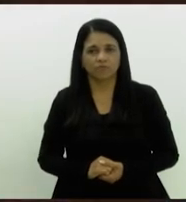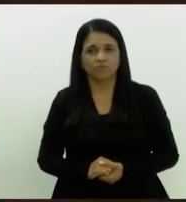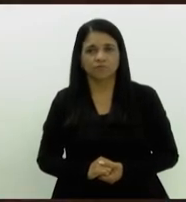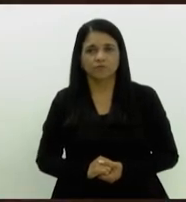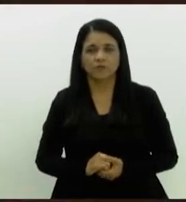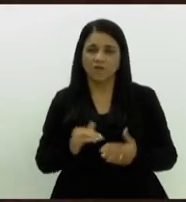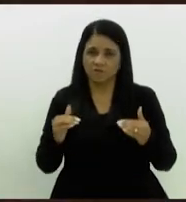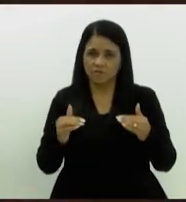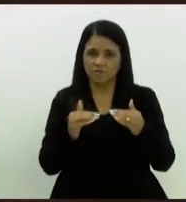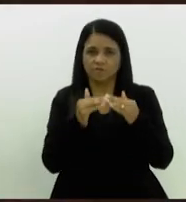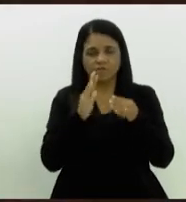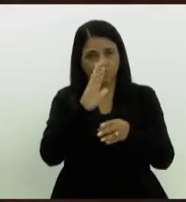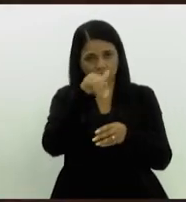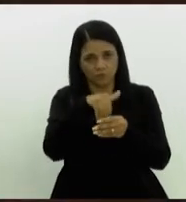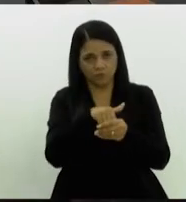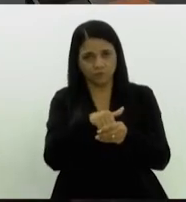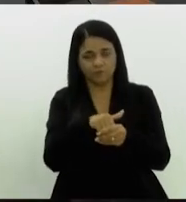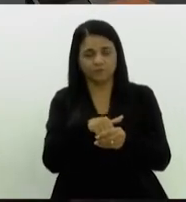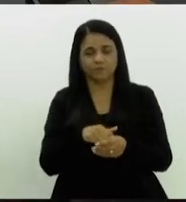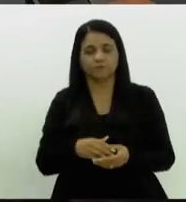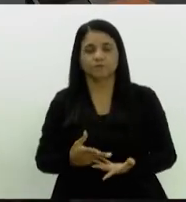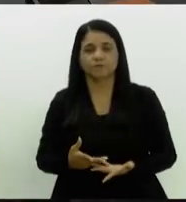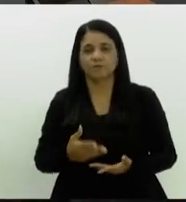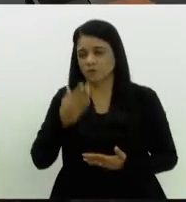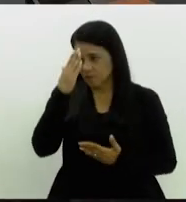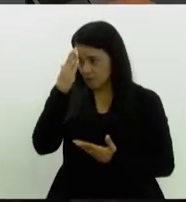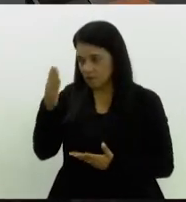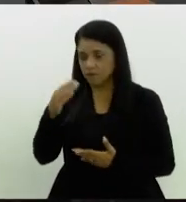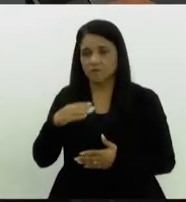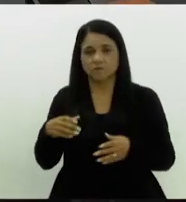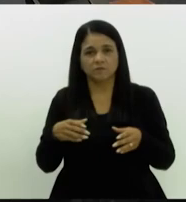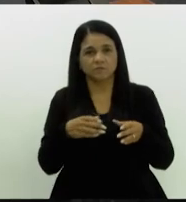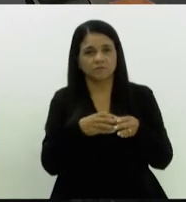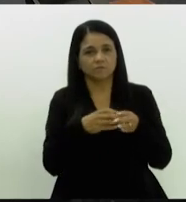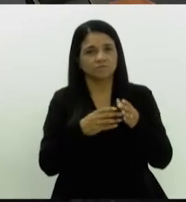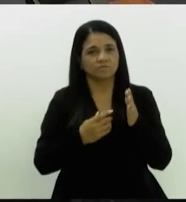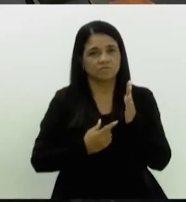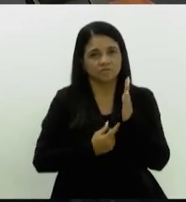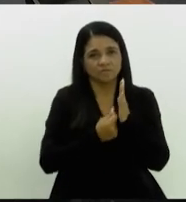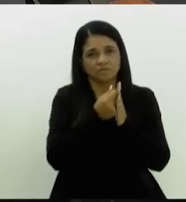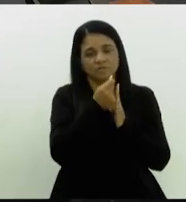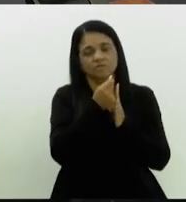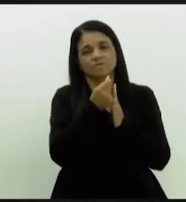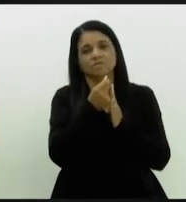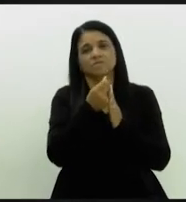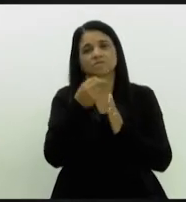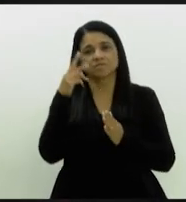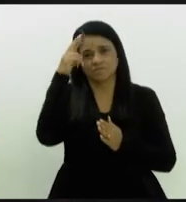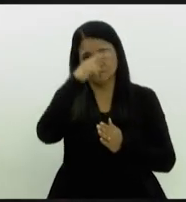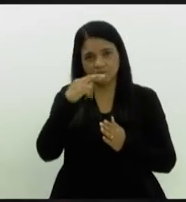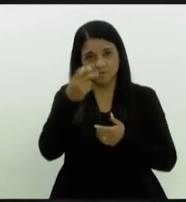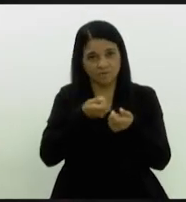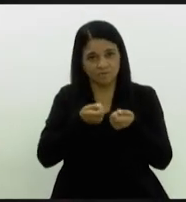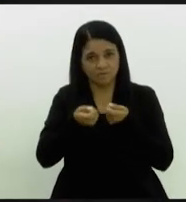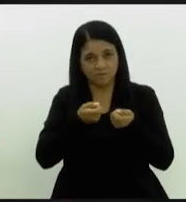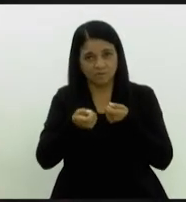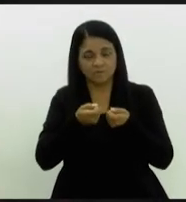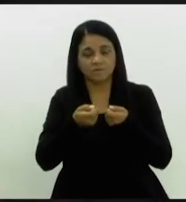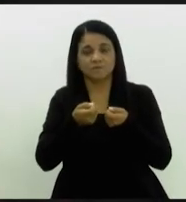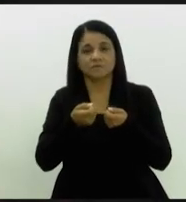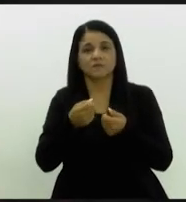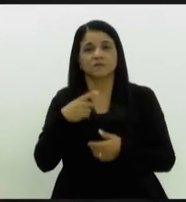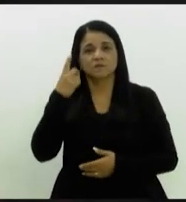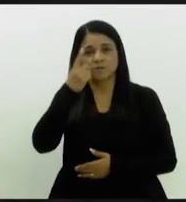Favorável, presidente. Obrigada. Pela Comissão de Orçamento, Finanças, Fiscalização Financeira e Controle, deputado André Correia.